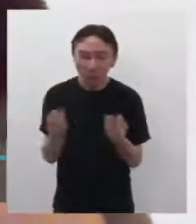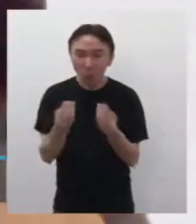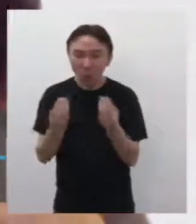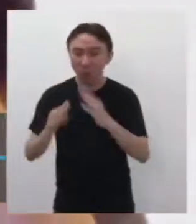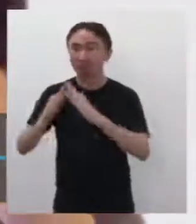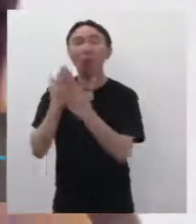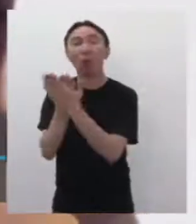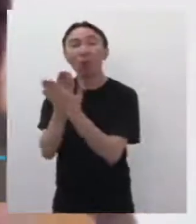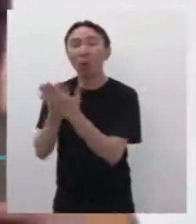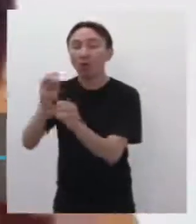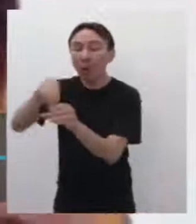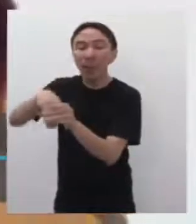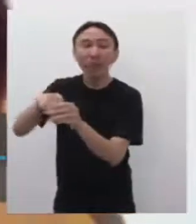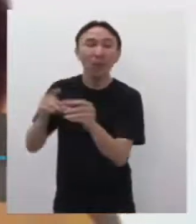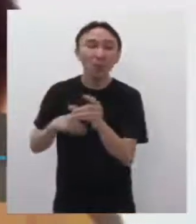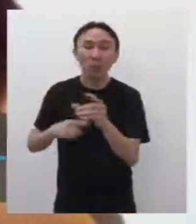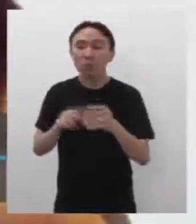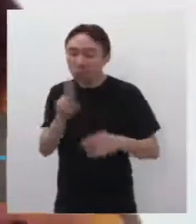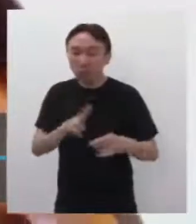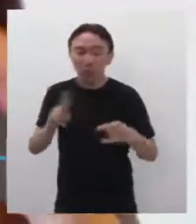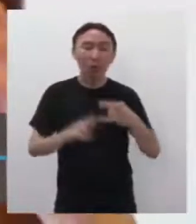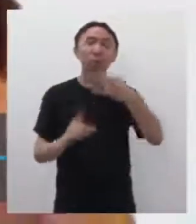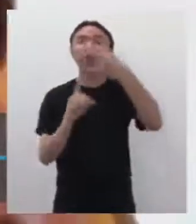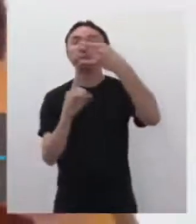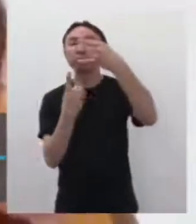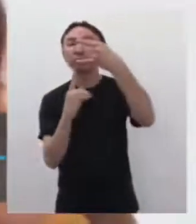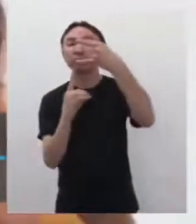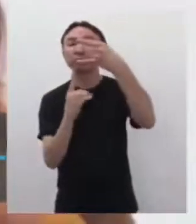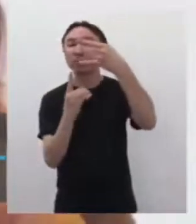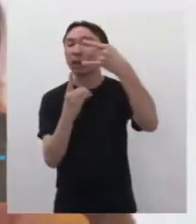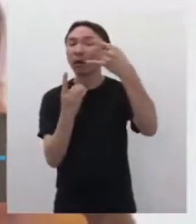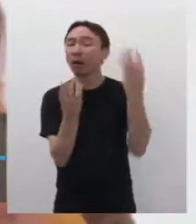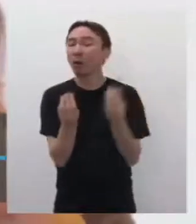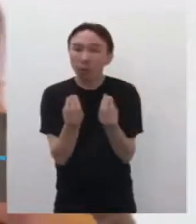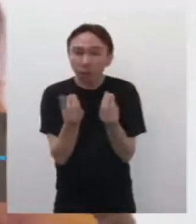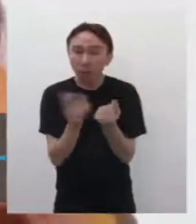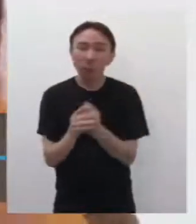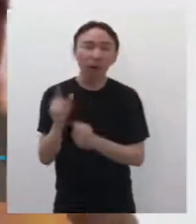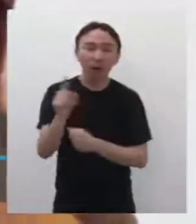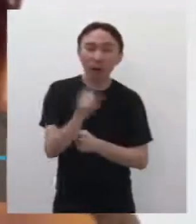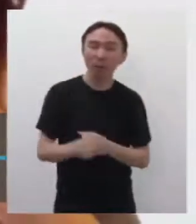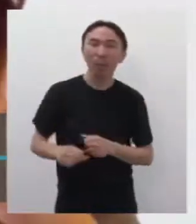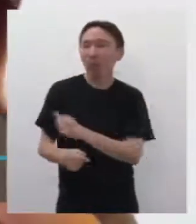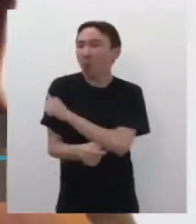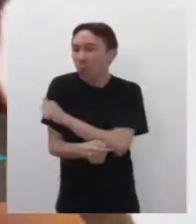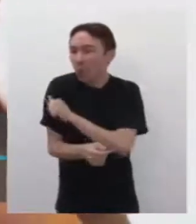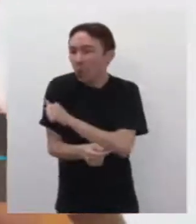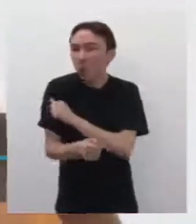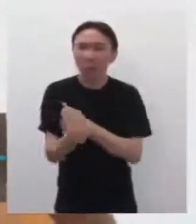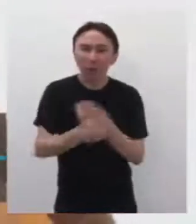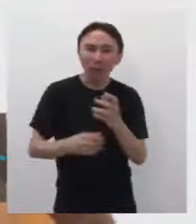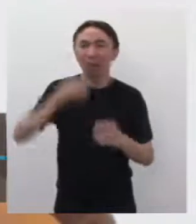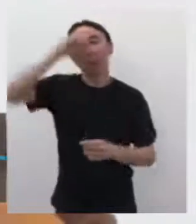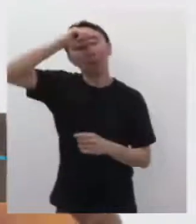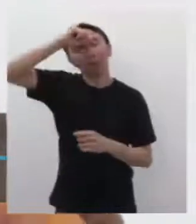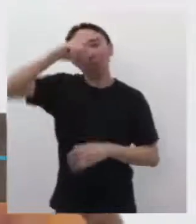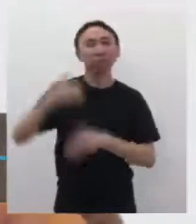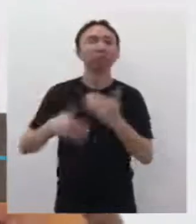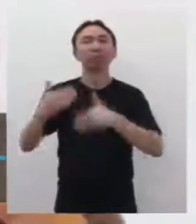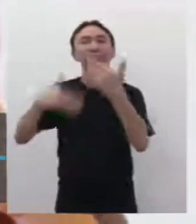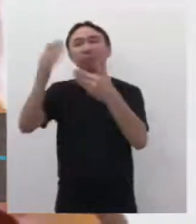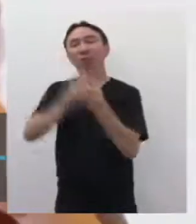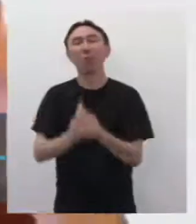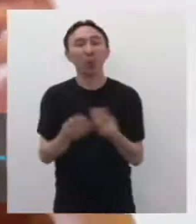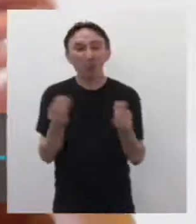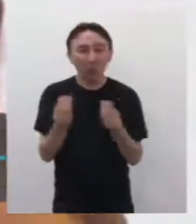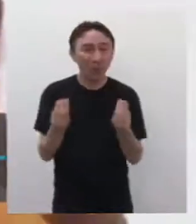uma forma efetiva, melhorar a aprendizagem dos alunos, dar apoio, ser um complemento